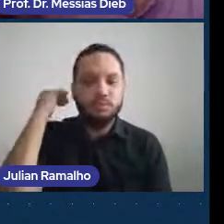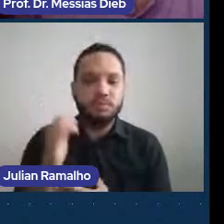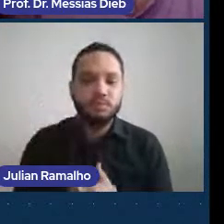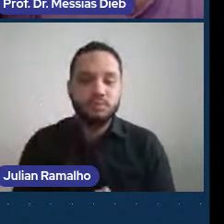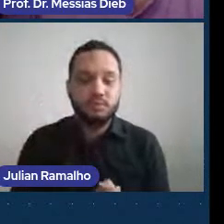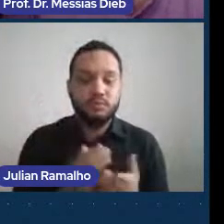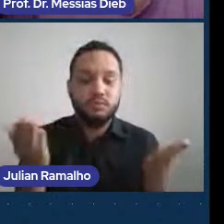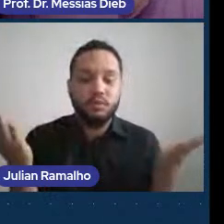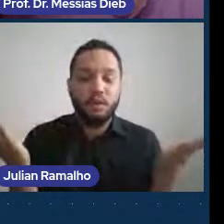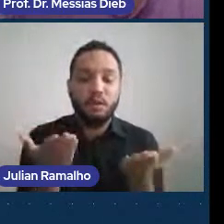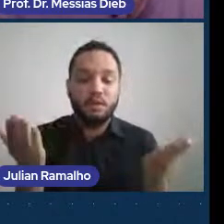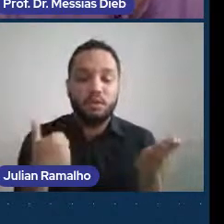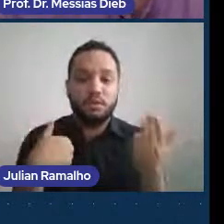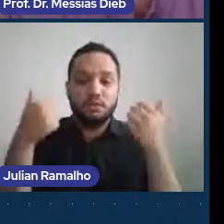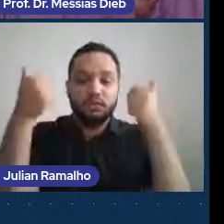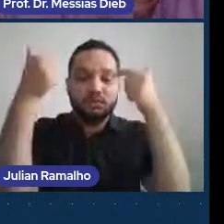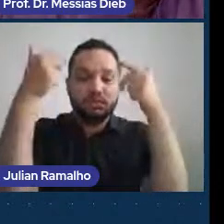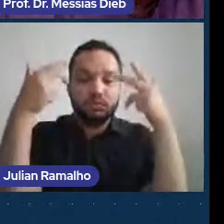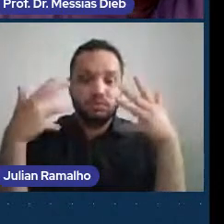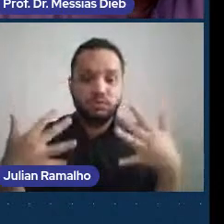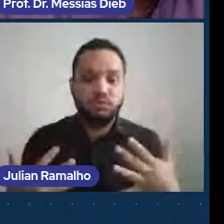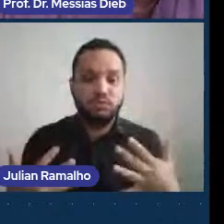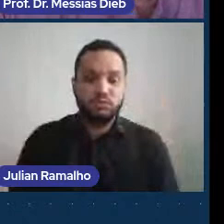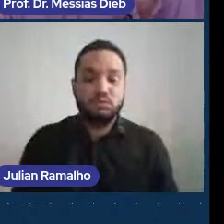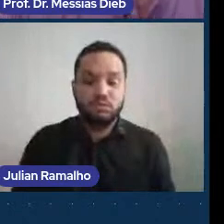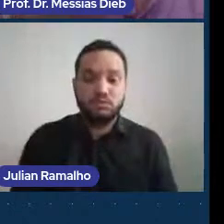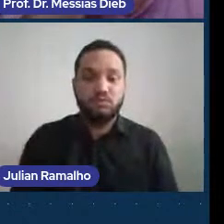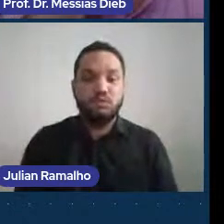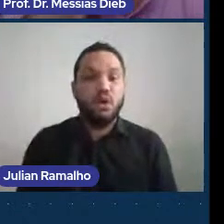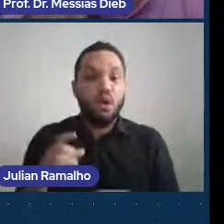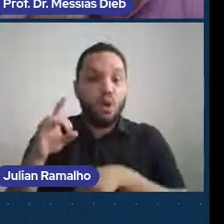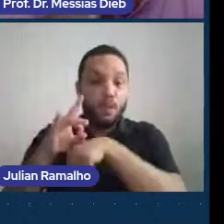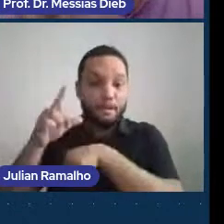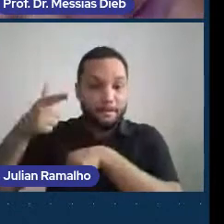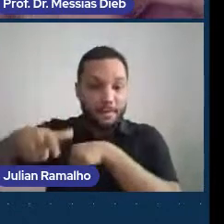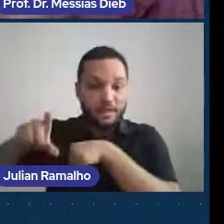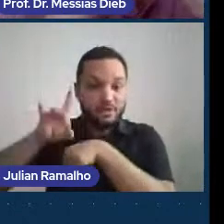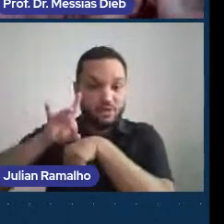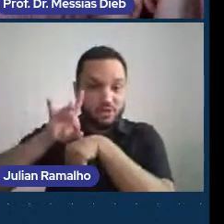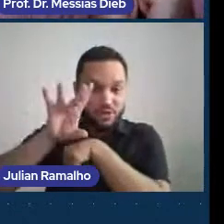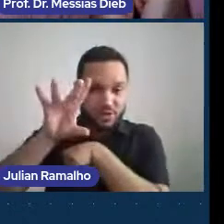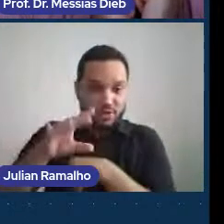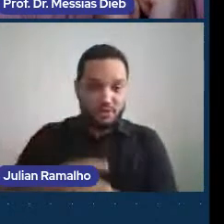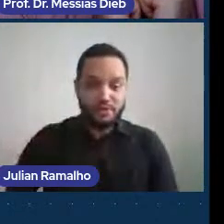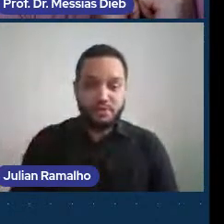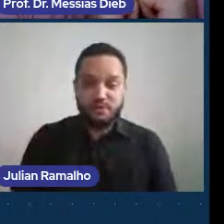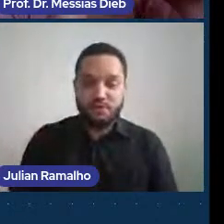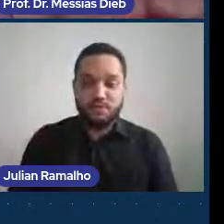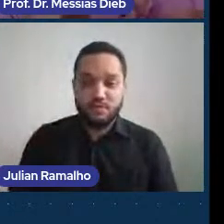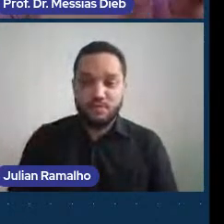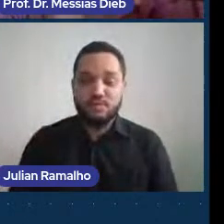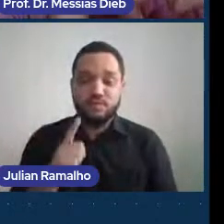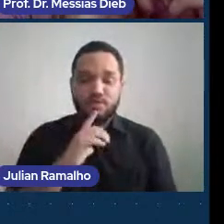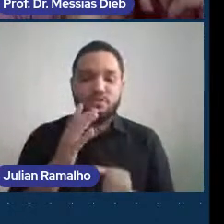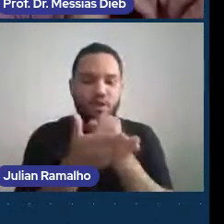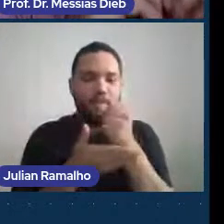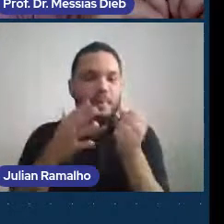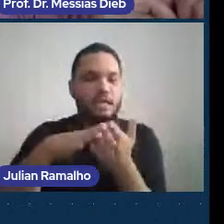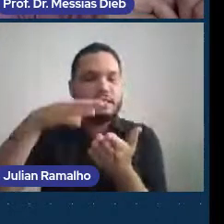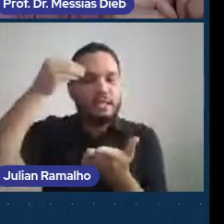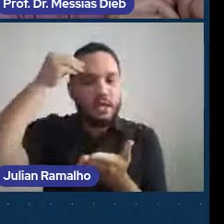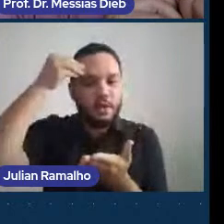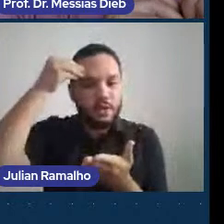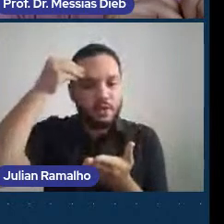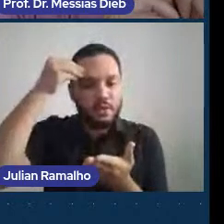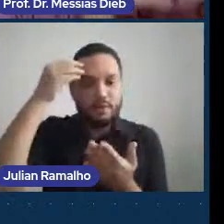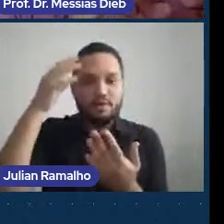aqui, aí mais uma dica. Se eu já tenho uma base teórica, eu tenho que conhecer muito